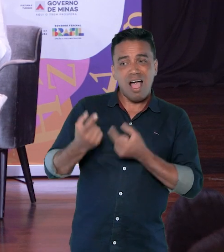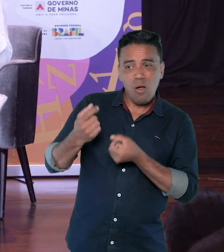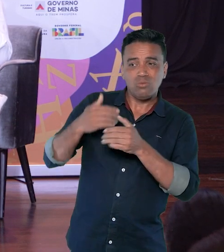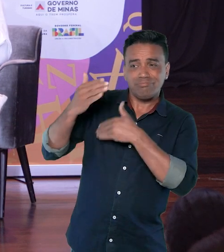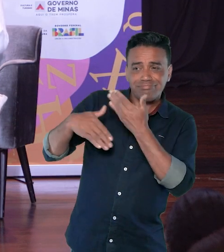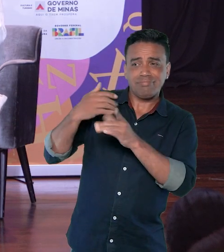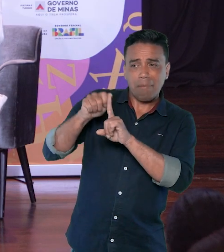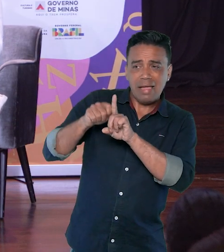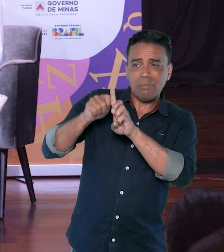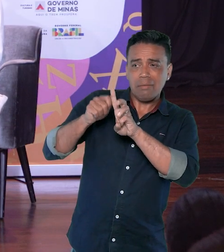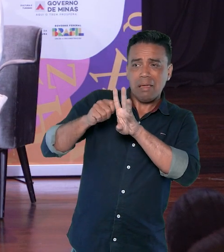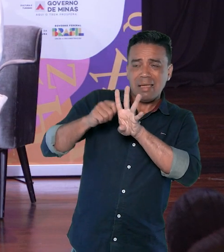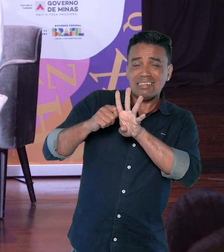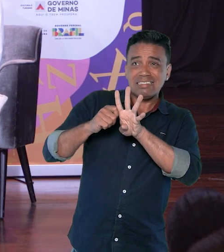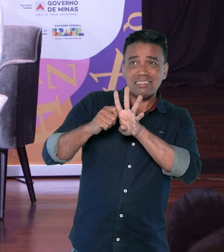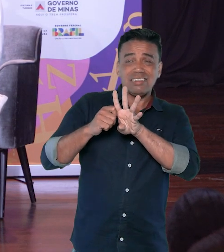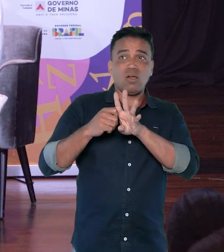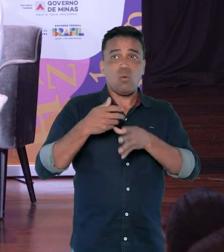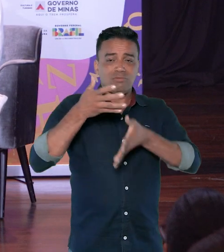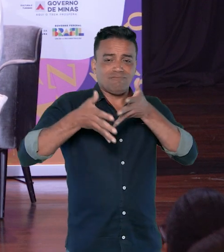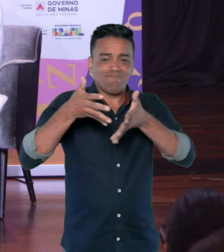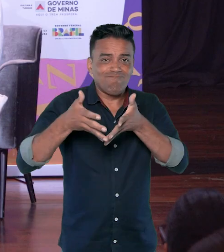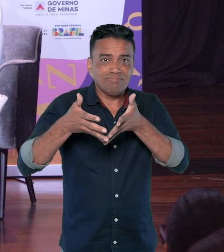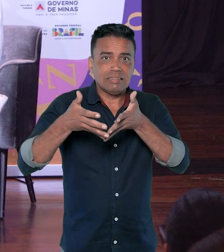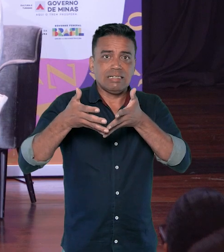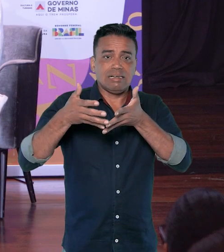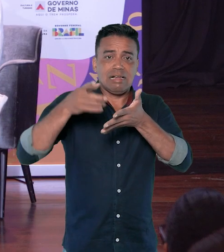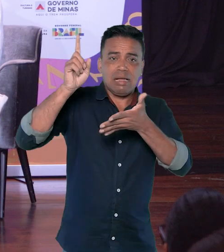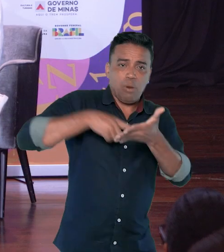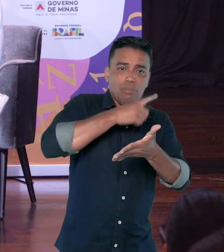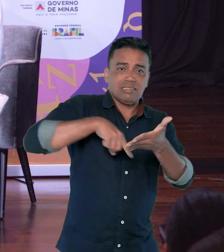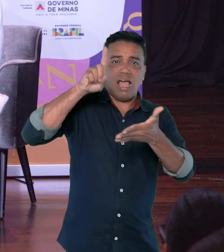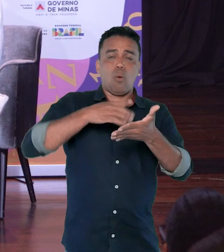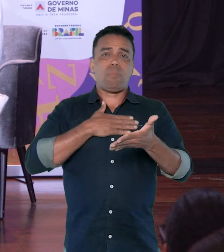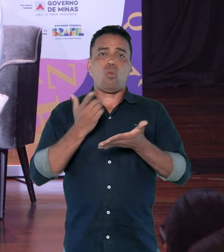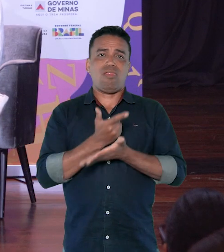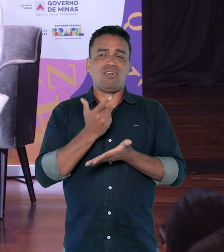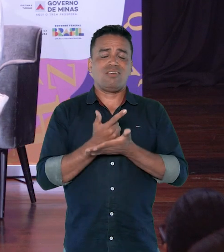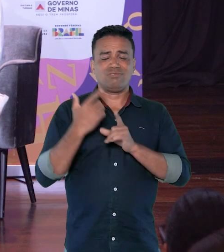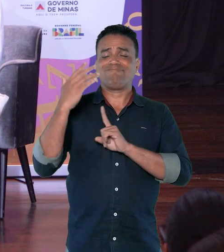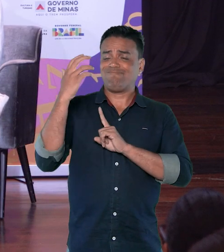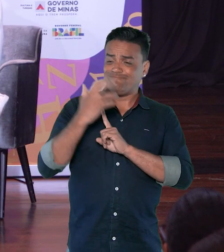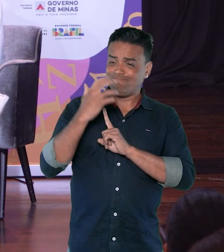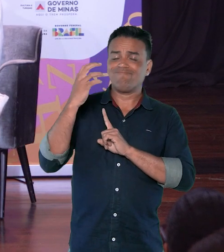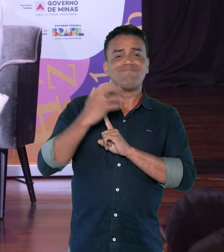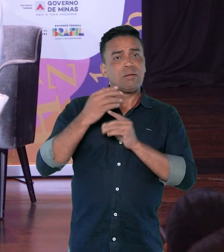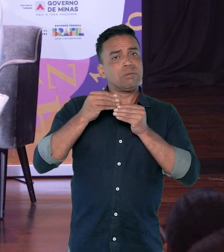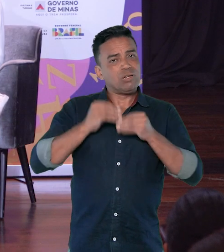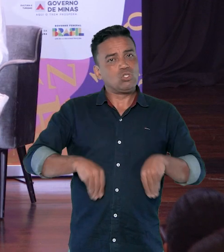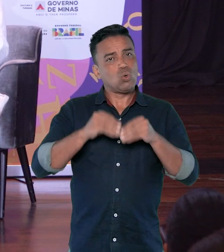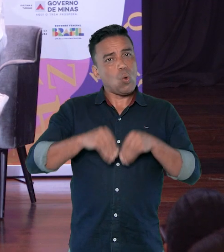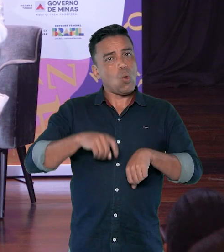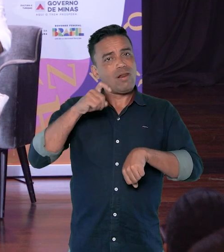que falar sobre a censura acabou me afetando na minha criação,